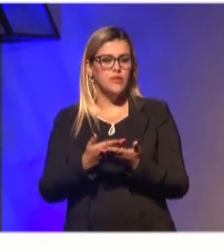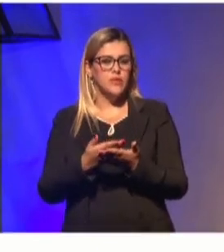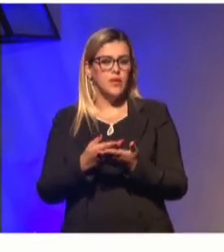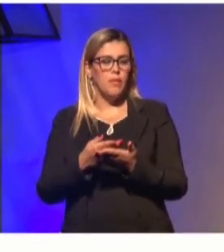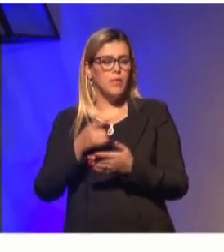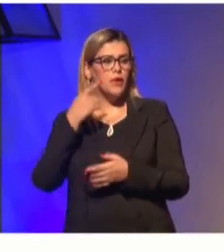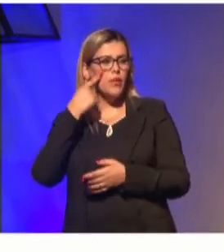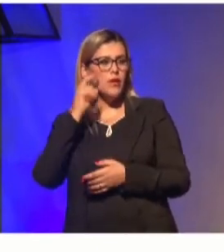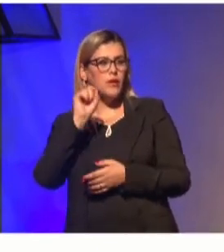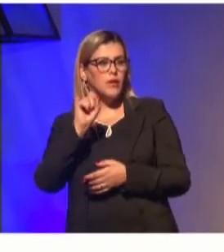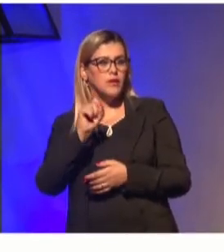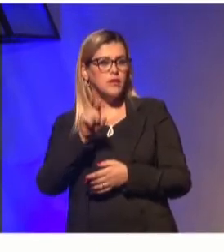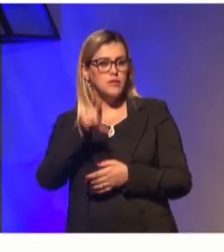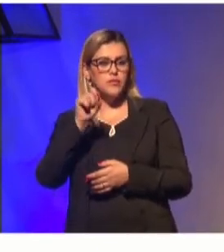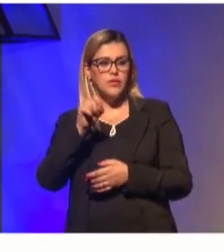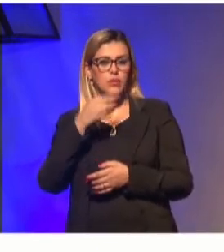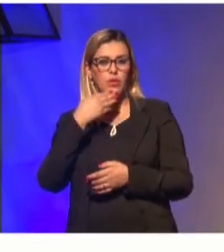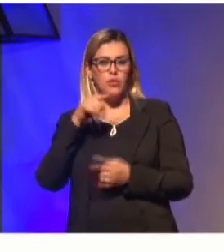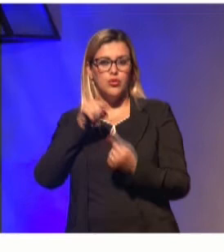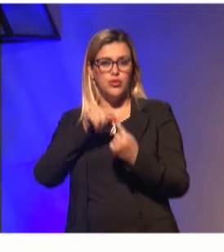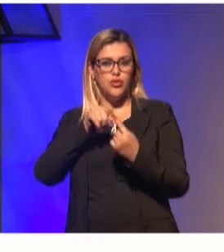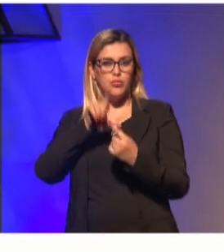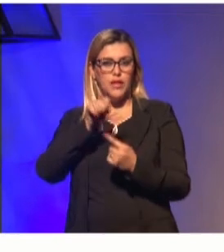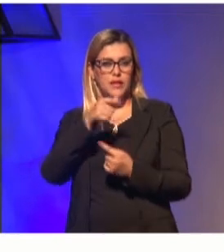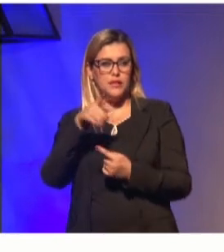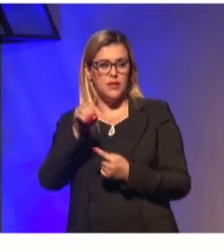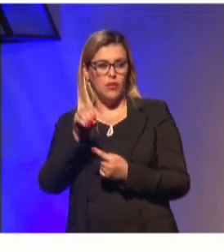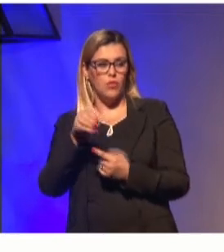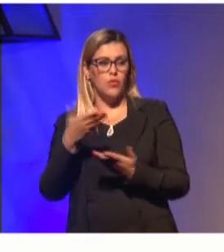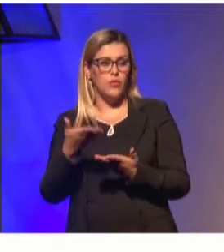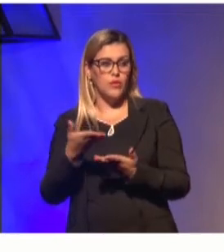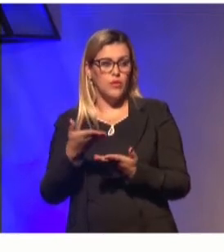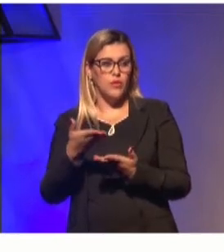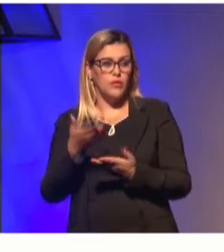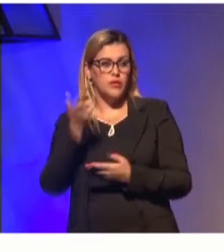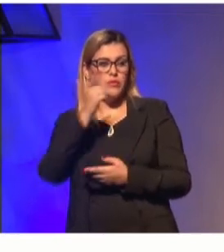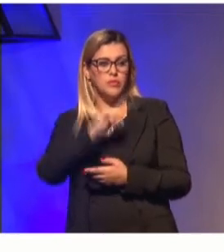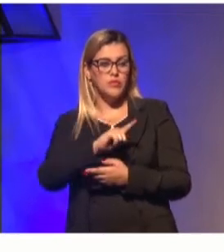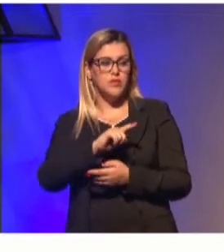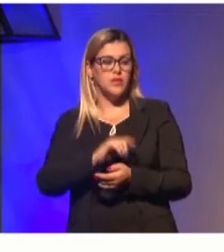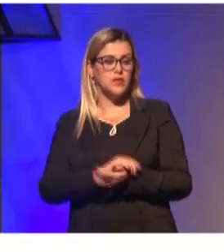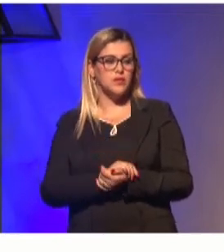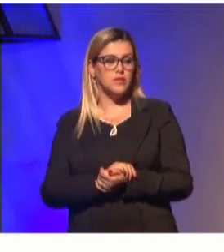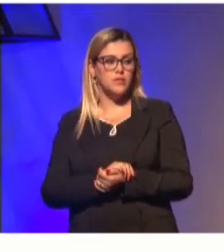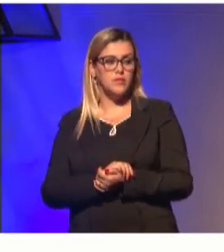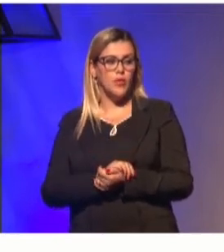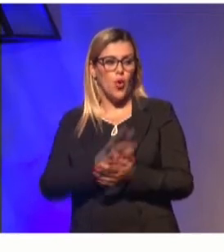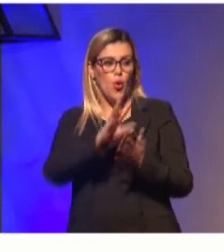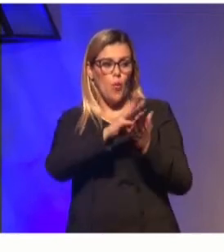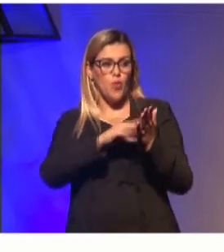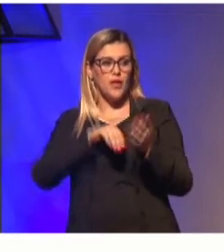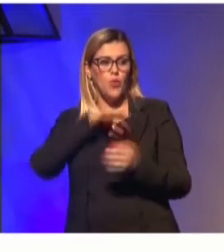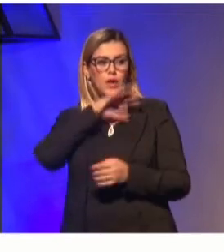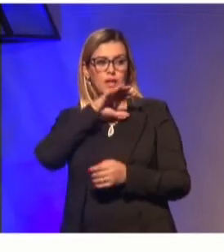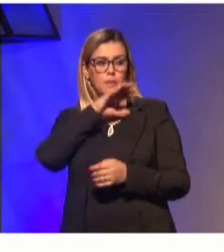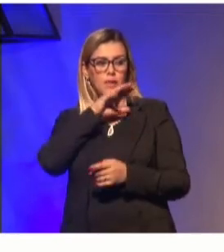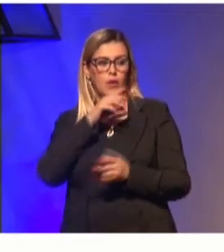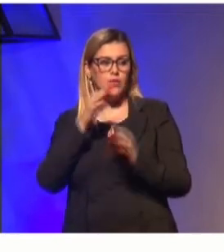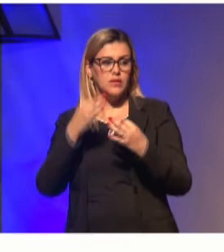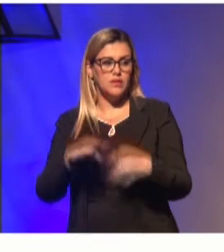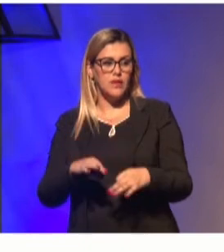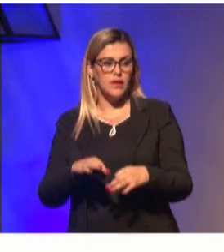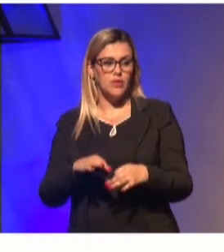se estabelecer uma dose ideal de lesão, de carga e tempo, para que se tinha aí o modelo animal adequado para se